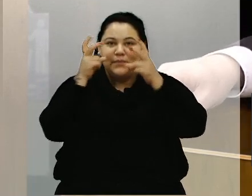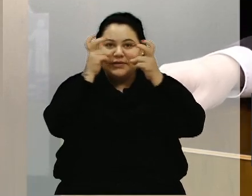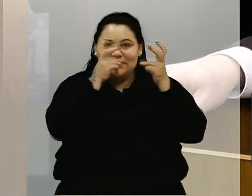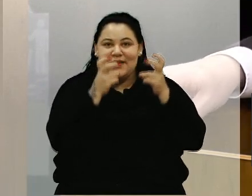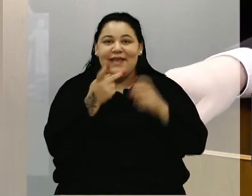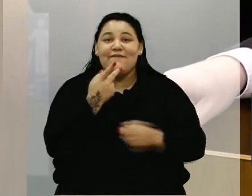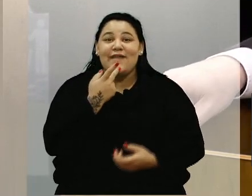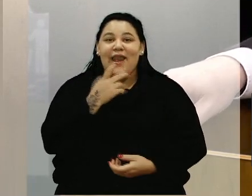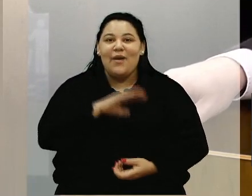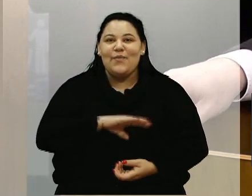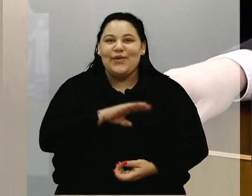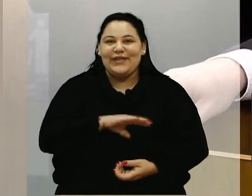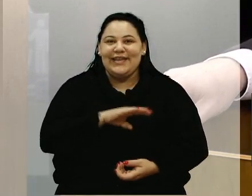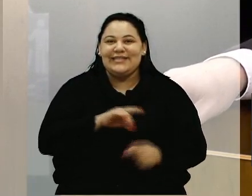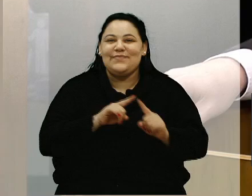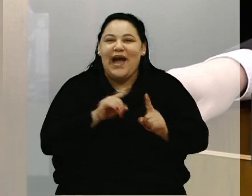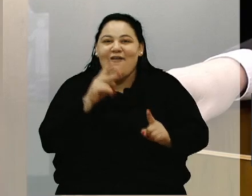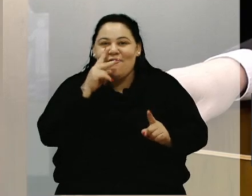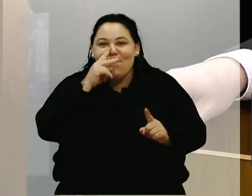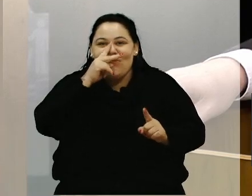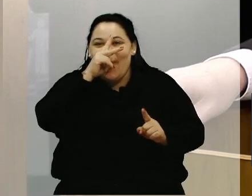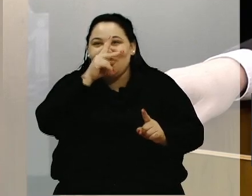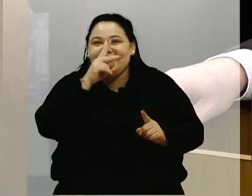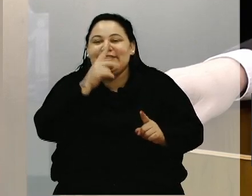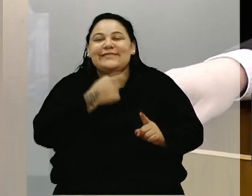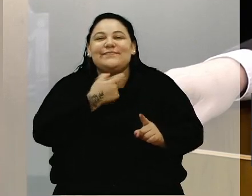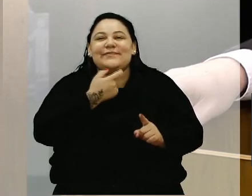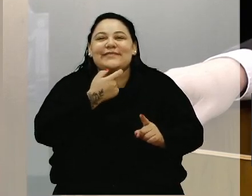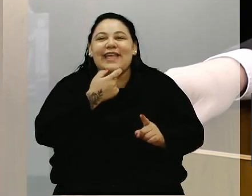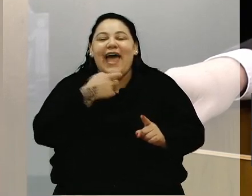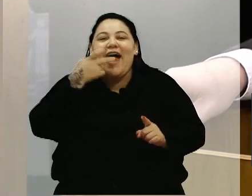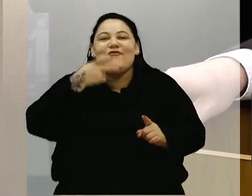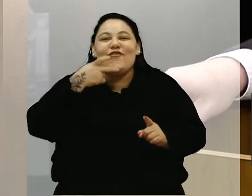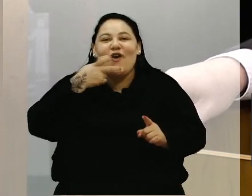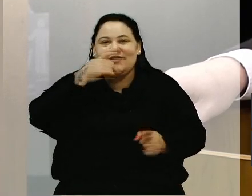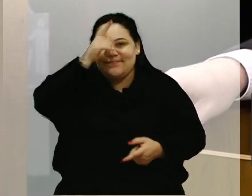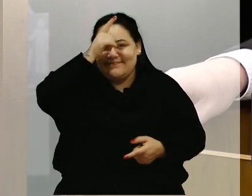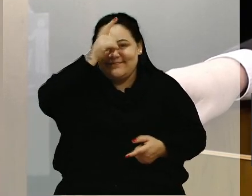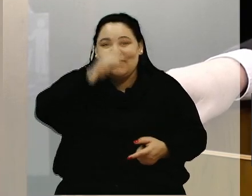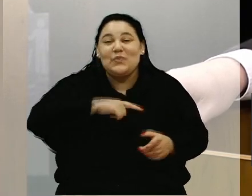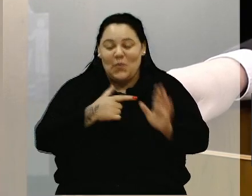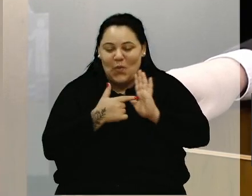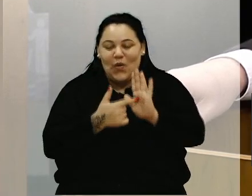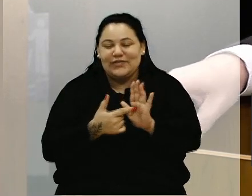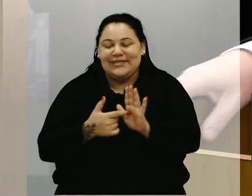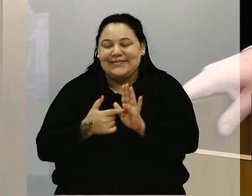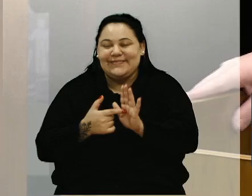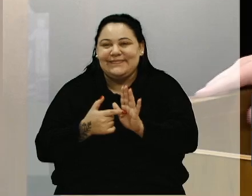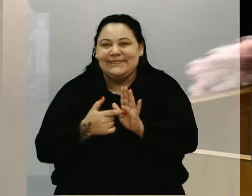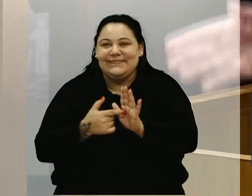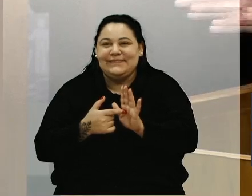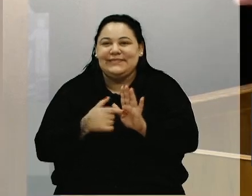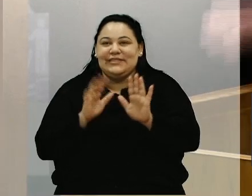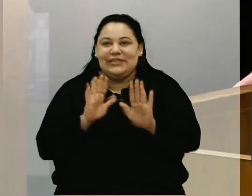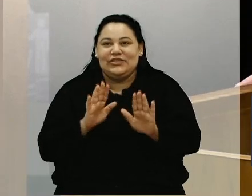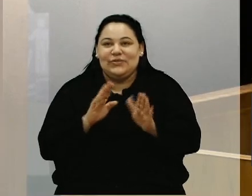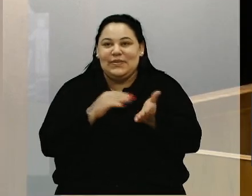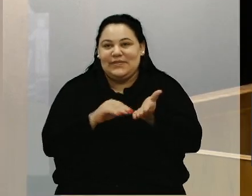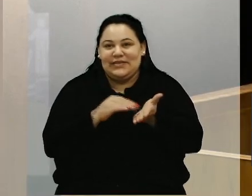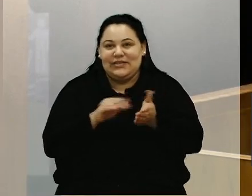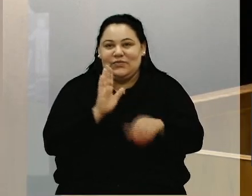forte sotaque alemão. Ele deixa uma mensagem para esse momento tão importante. Por favor.